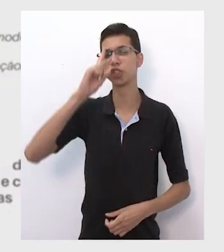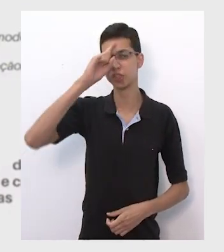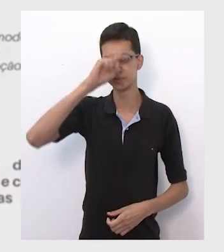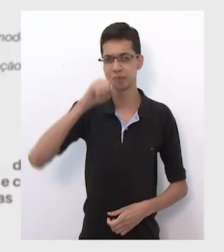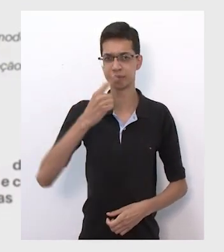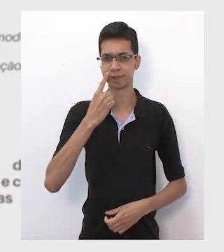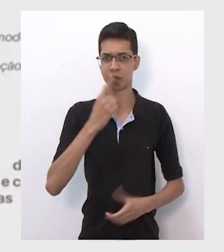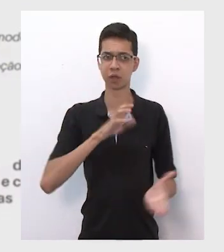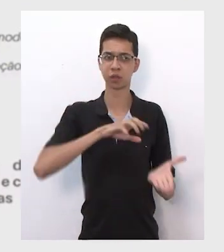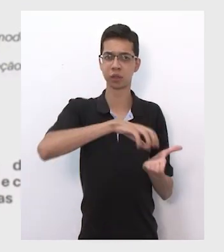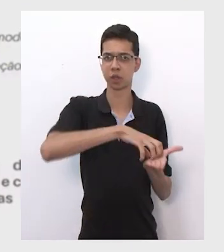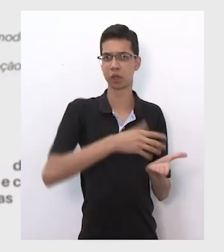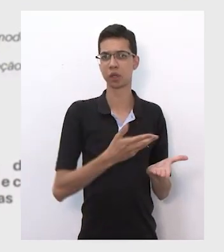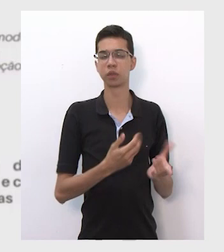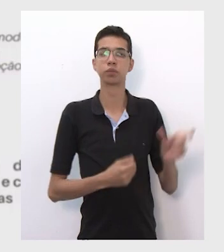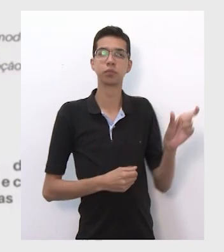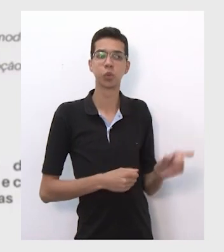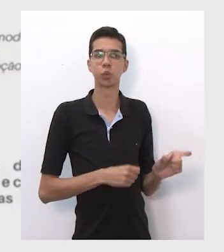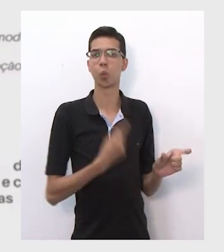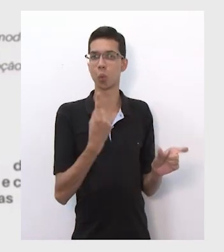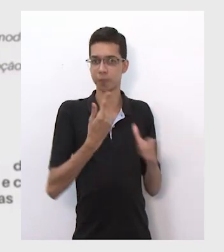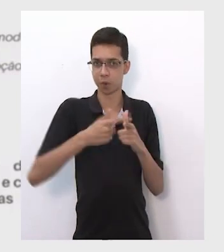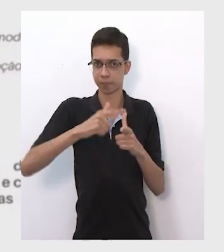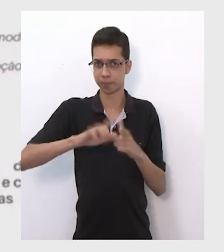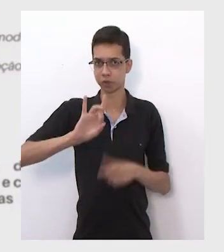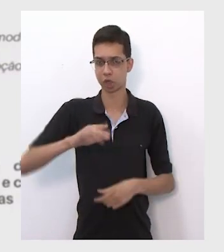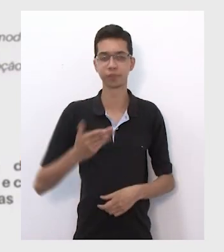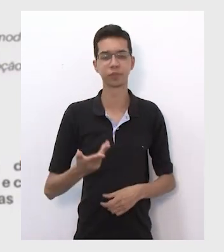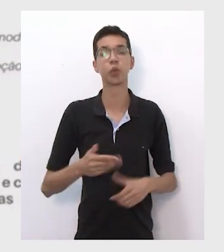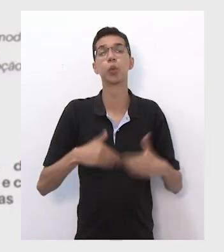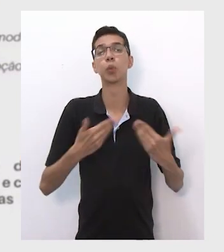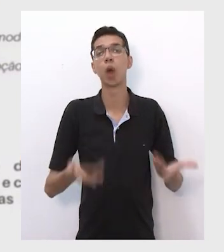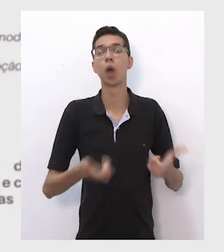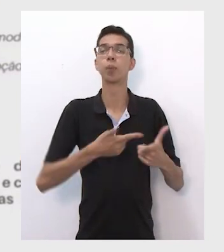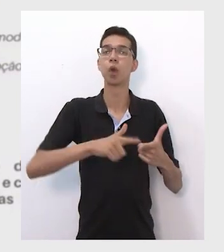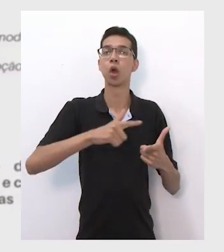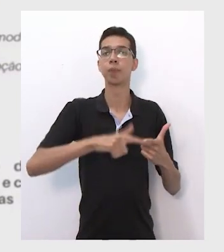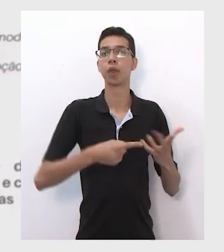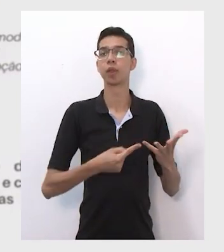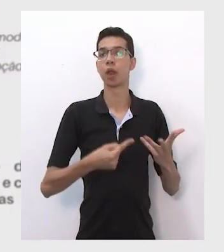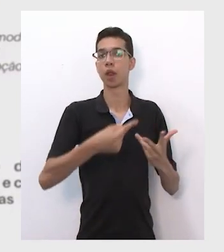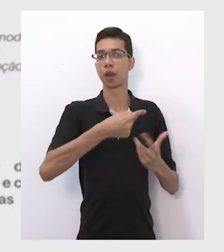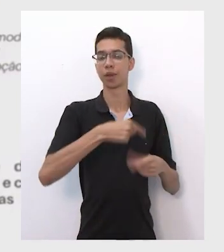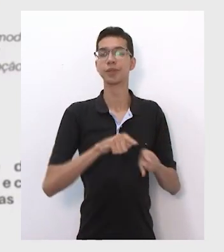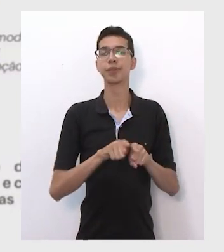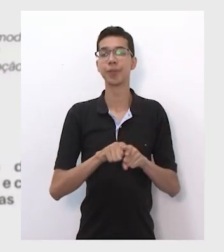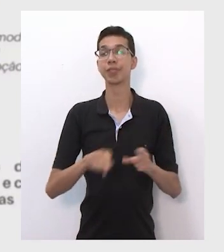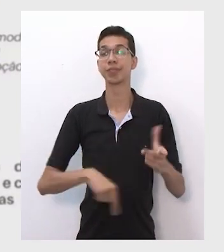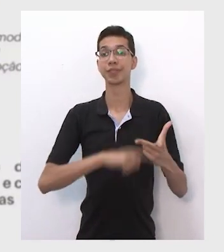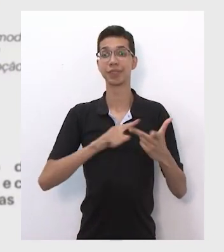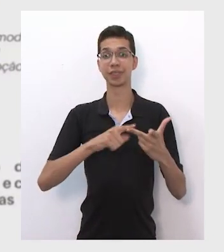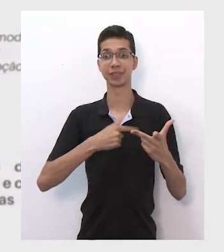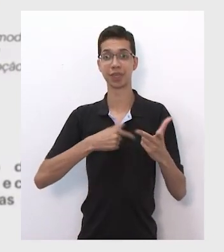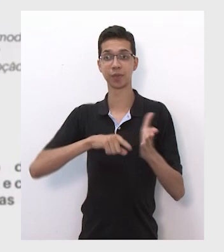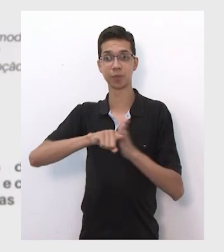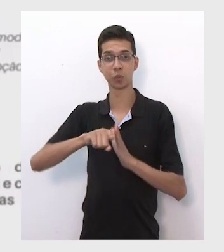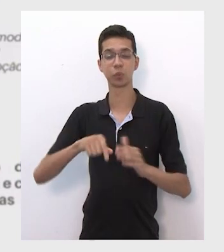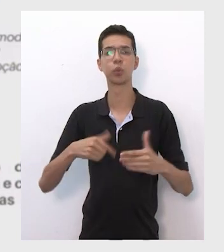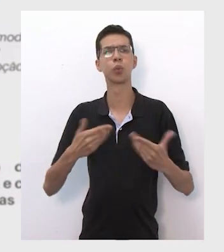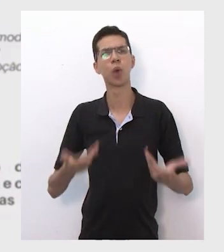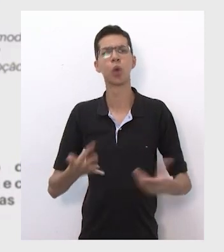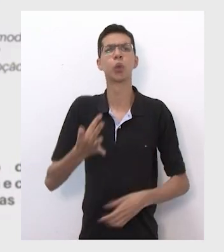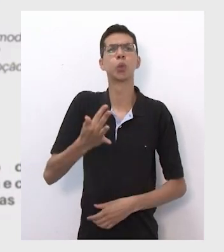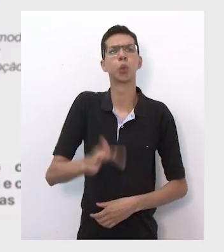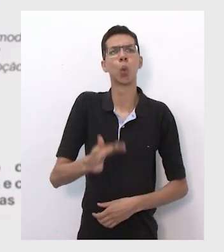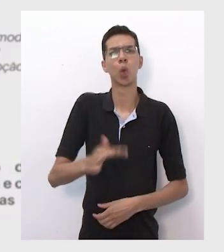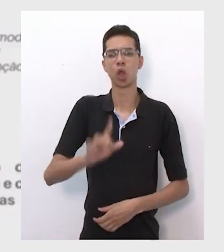problema só. Né? Então, que problemas ele tem? E a terceira, quais são as suas dores? O que dói mais? O que está gritando? Então, a